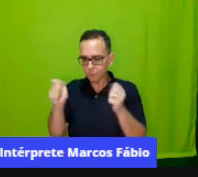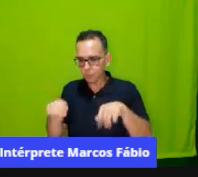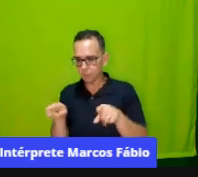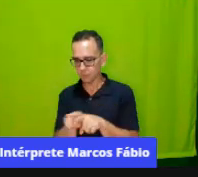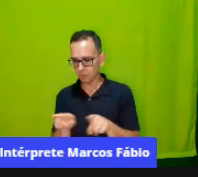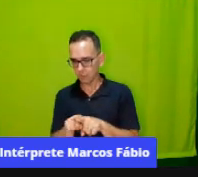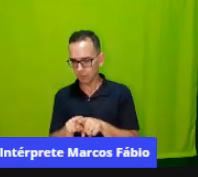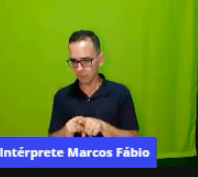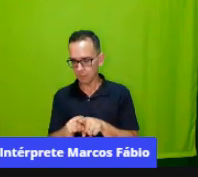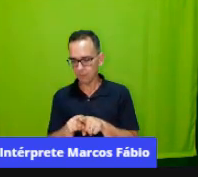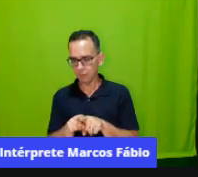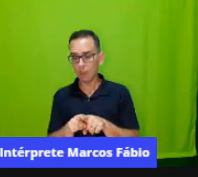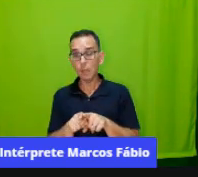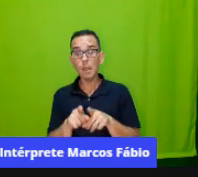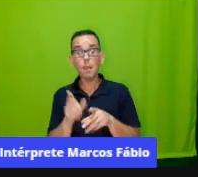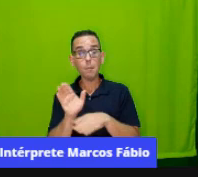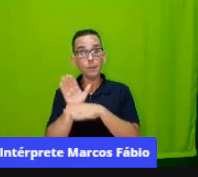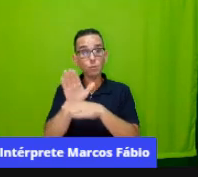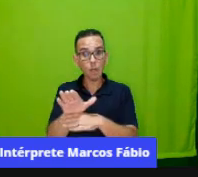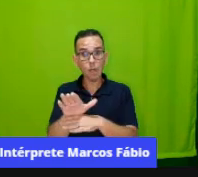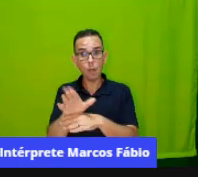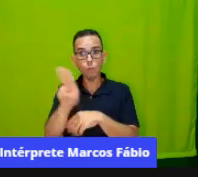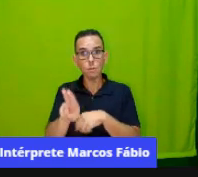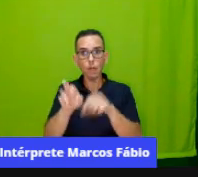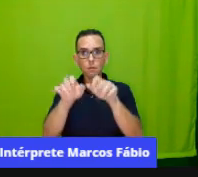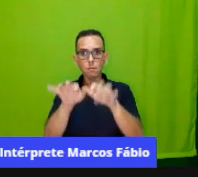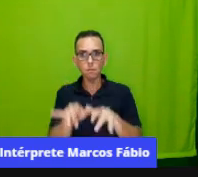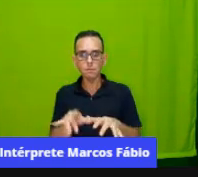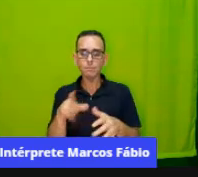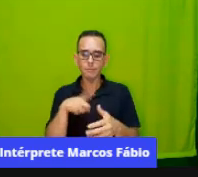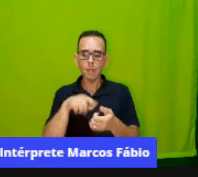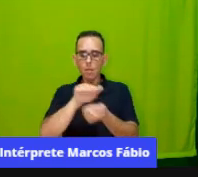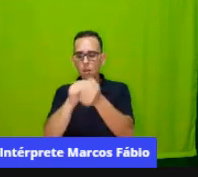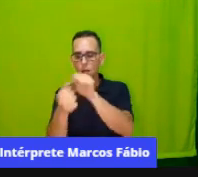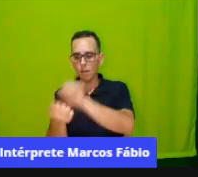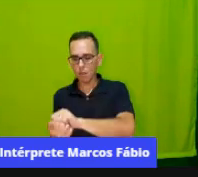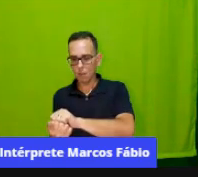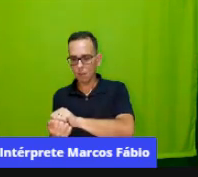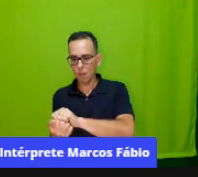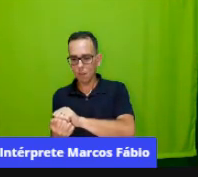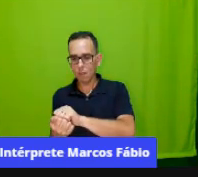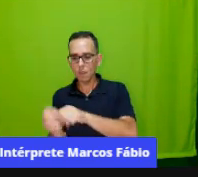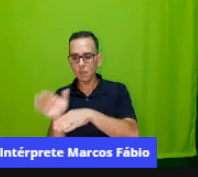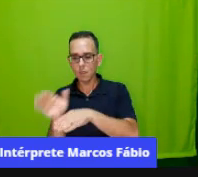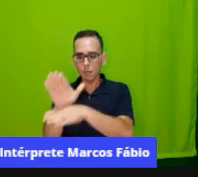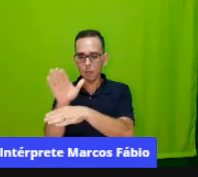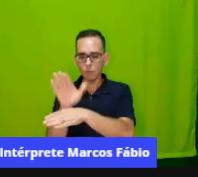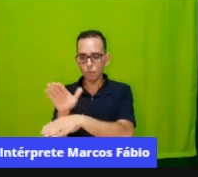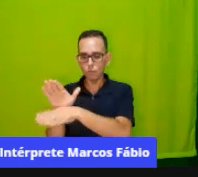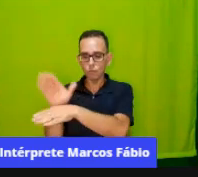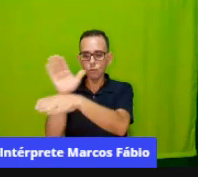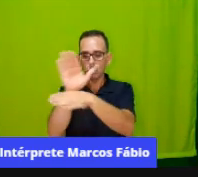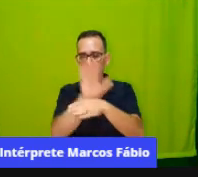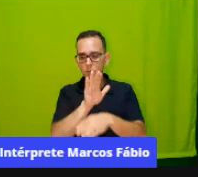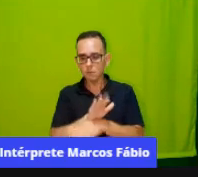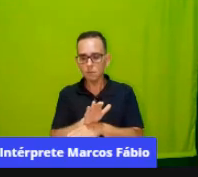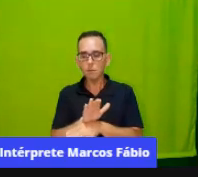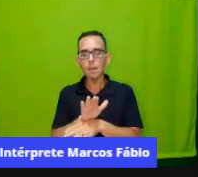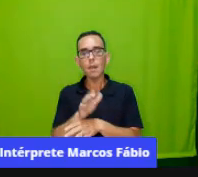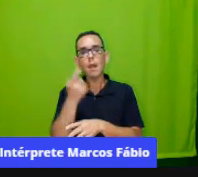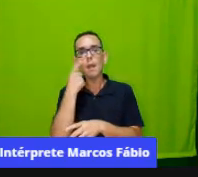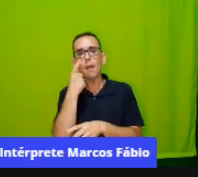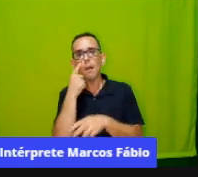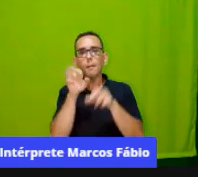a discriminar as letras. Para a gente utilizar esse teclado, nós temos também alguns adaptadores que